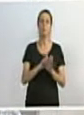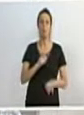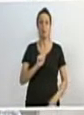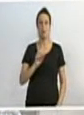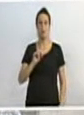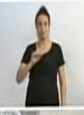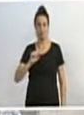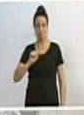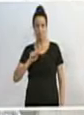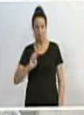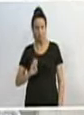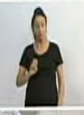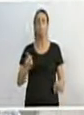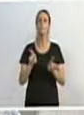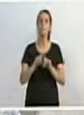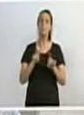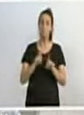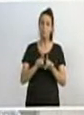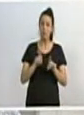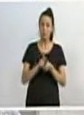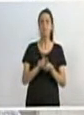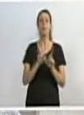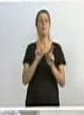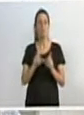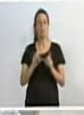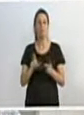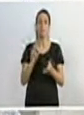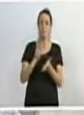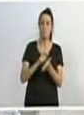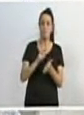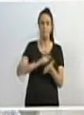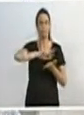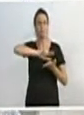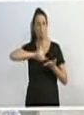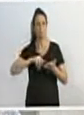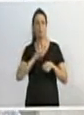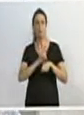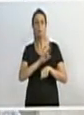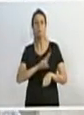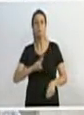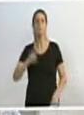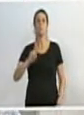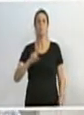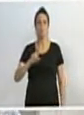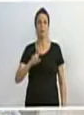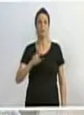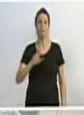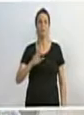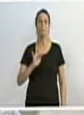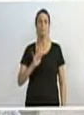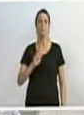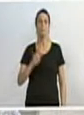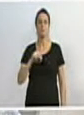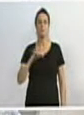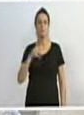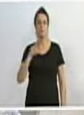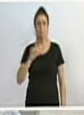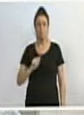dos Profissionais de Venda em Celulose, Papel e Derivados, doutora Francine Cabral, representando aqui a